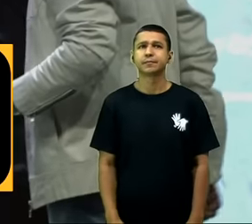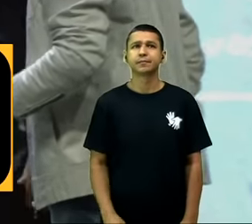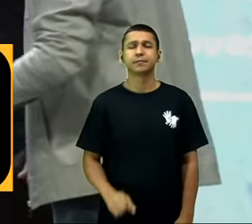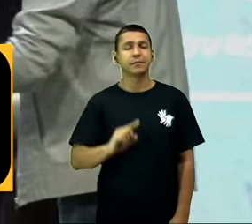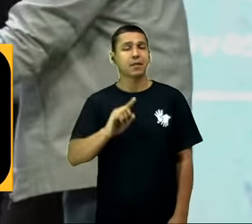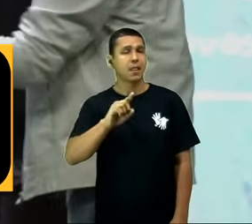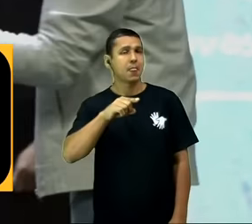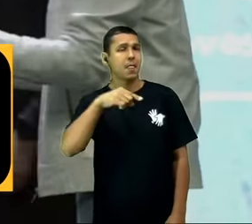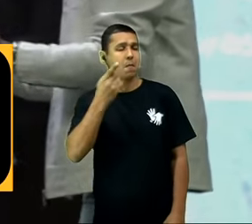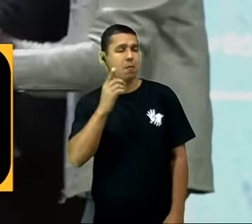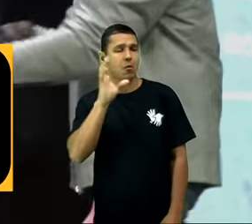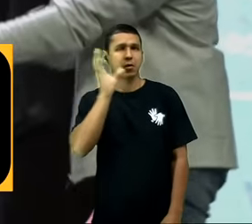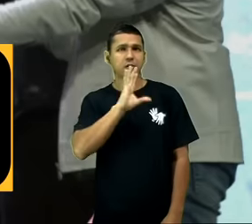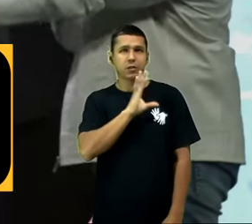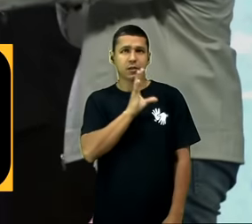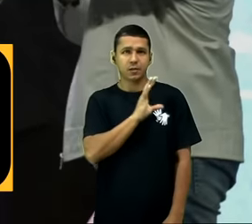Depois de adorarmos.